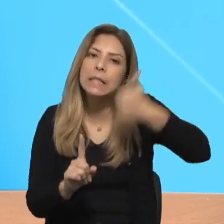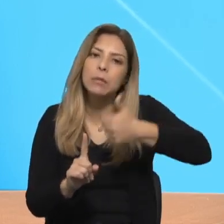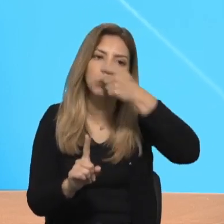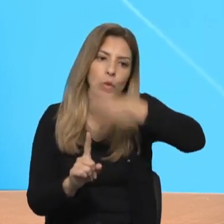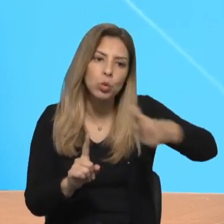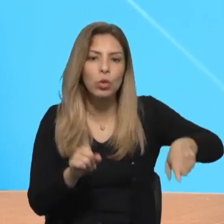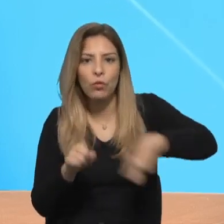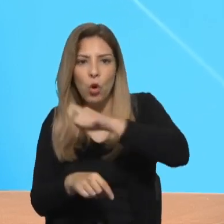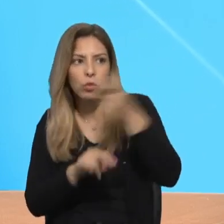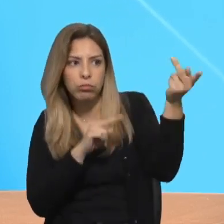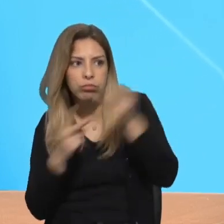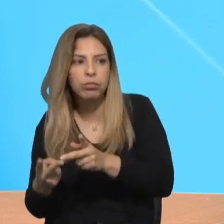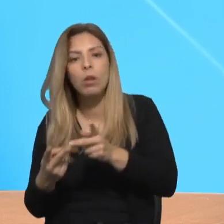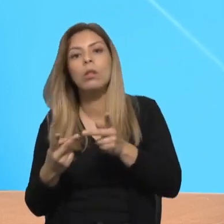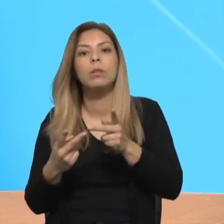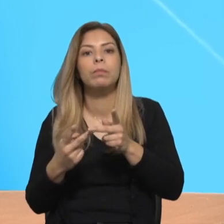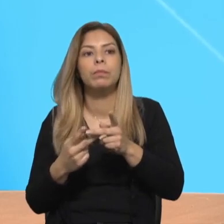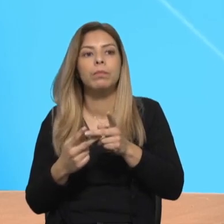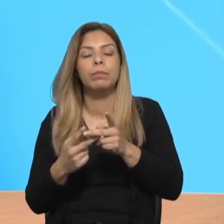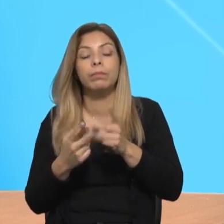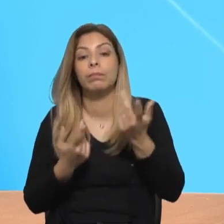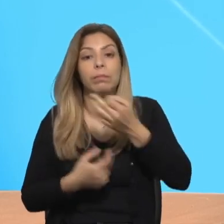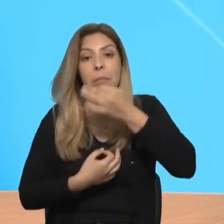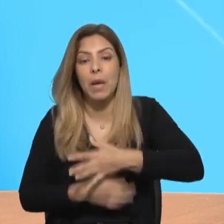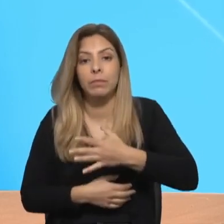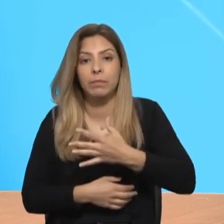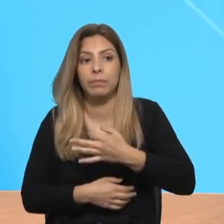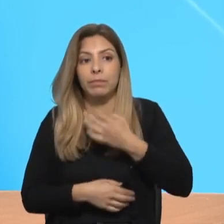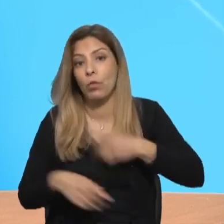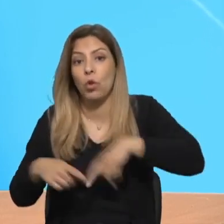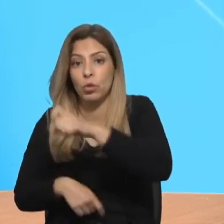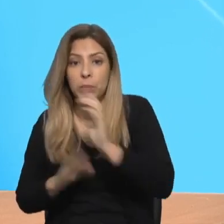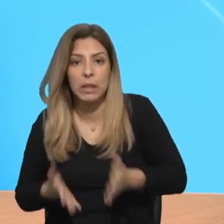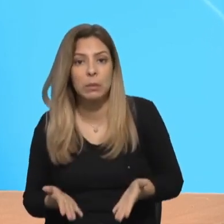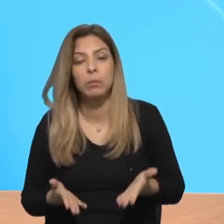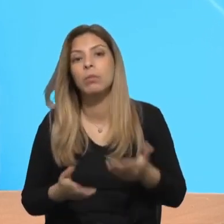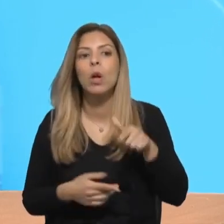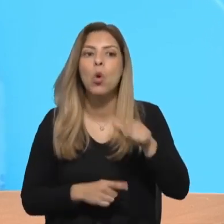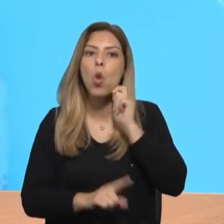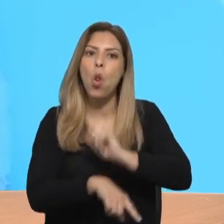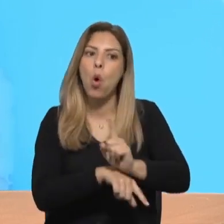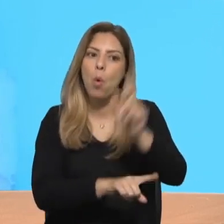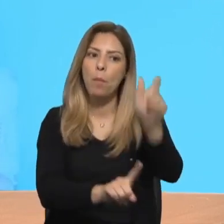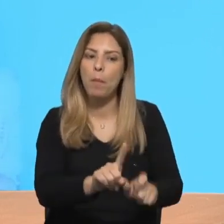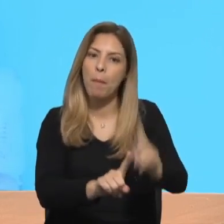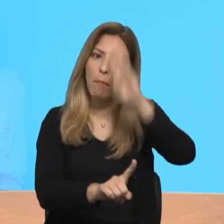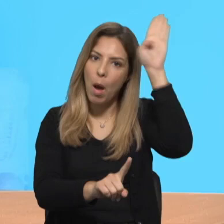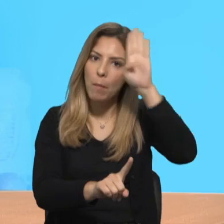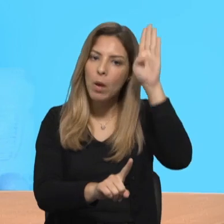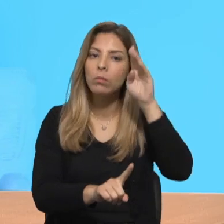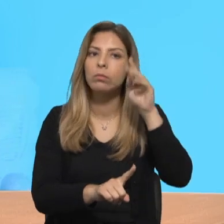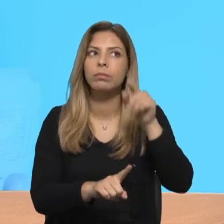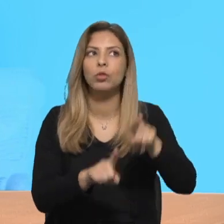das pessoas deslocadas à força. E o Papa Francisco foi desde a primeira hora, e talvez até de forma profética, digo